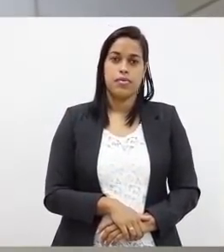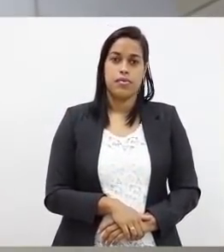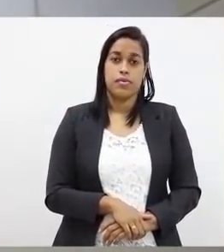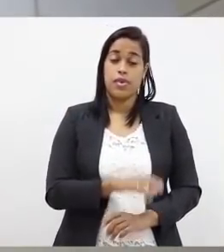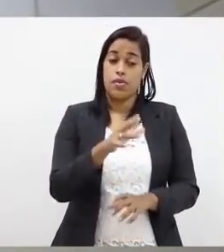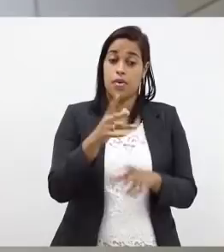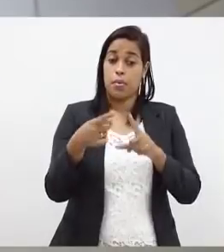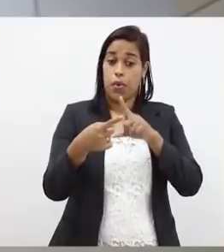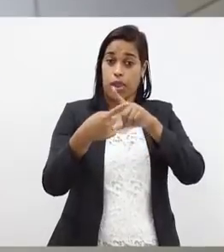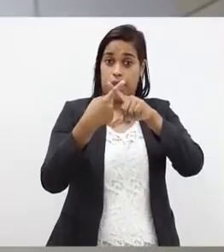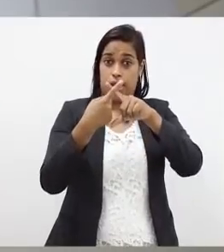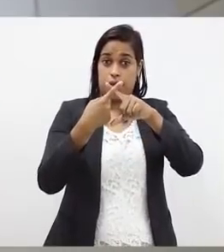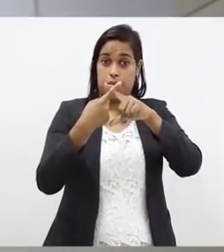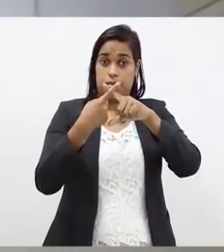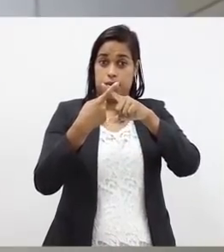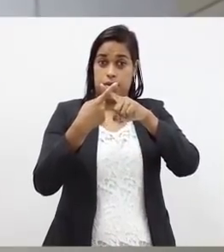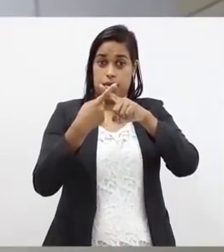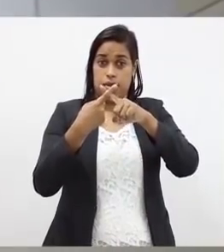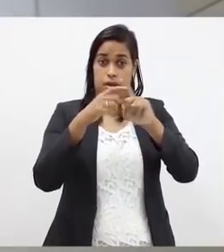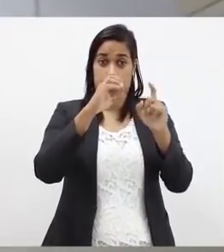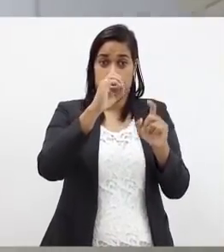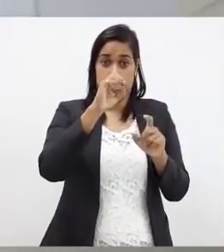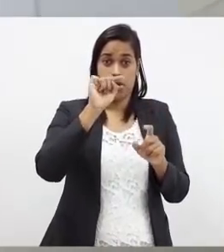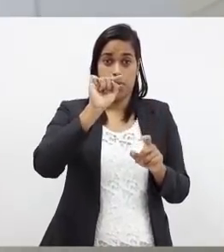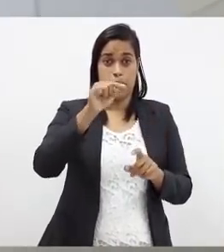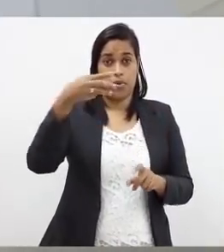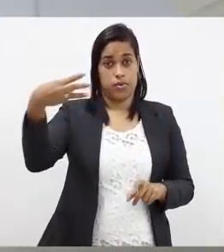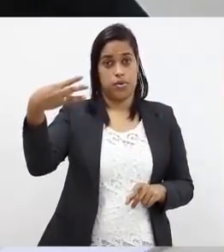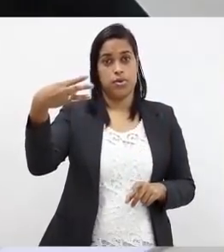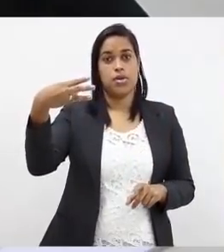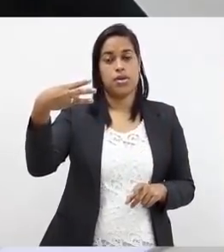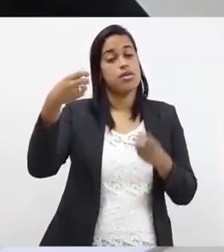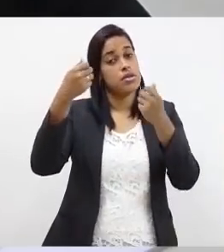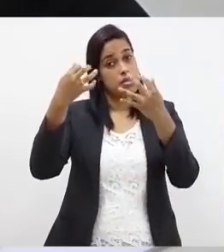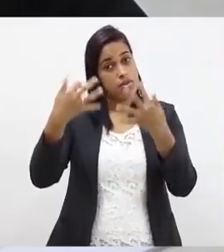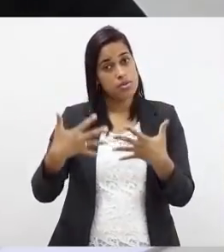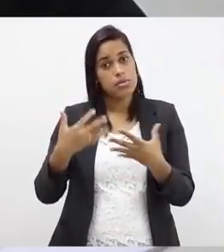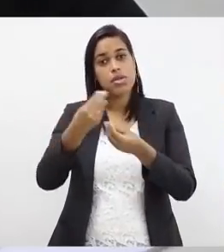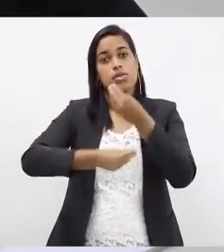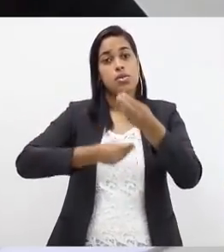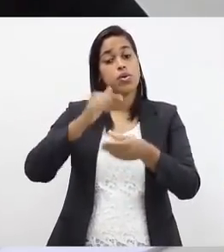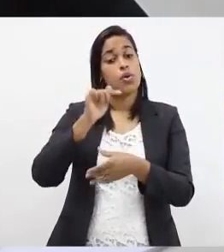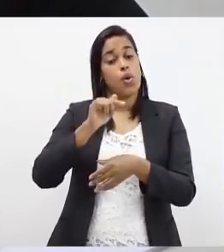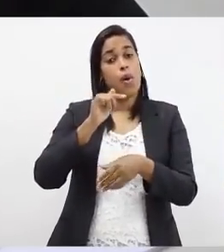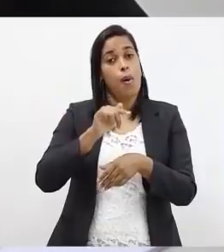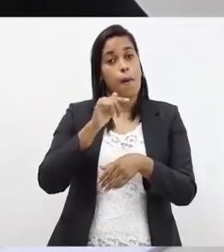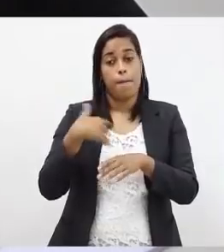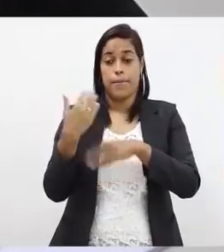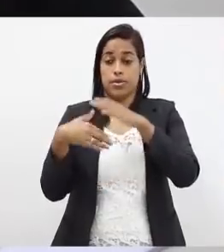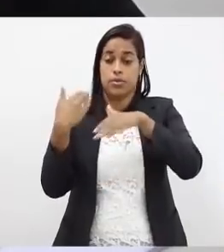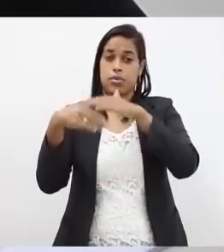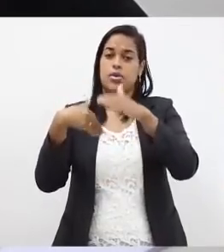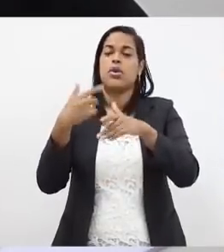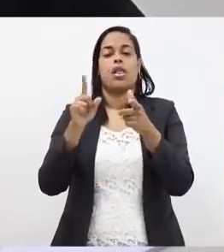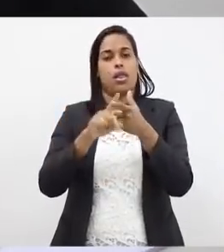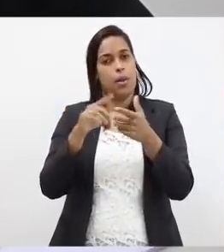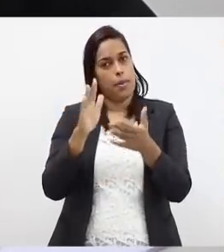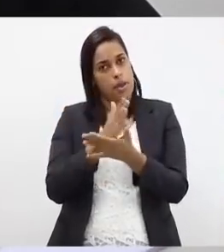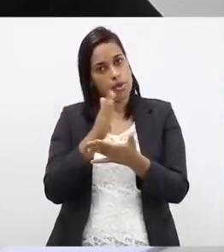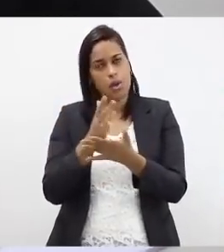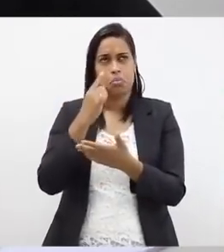e vou multiplicar por 0,3. Essa explicação de como funciona esse processo também está no caderno. Se tiver